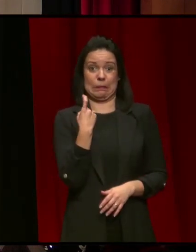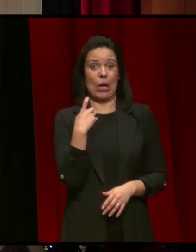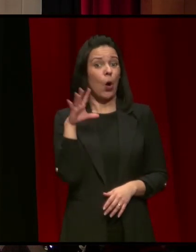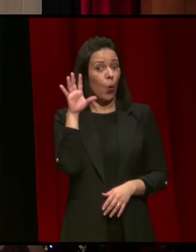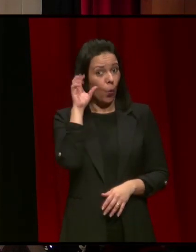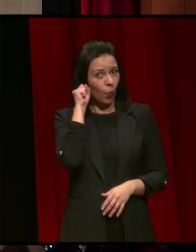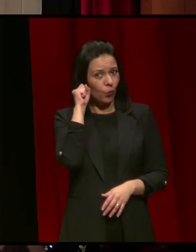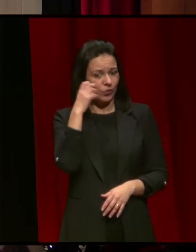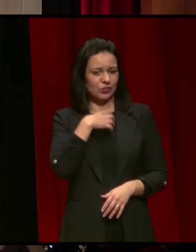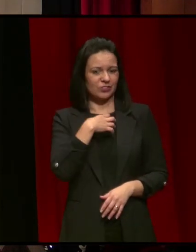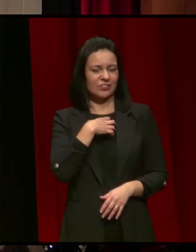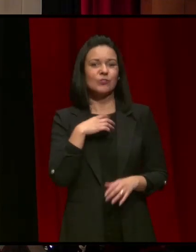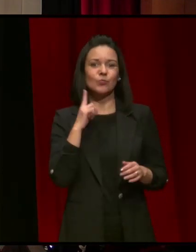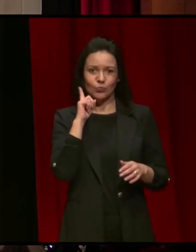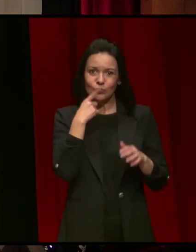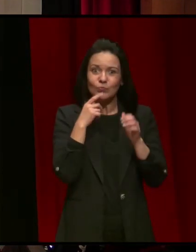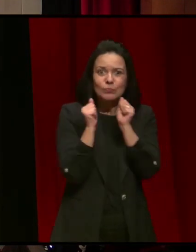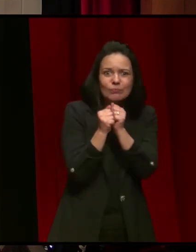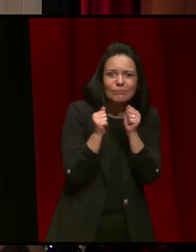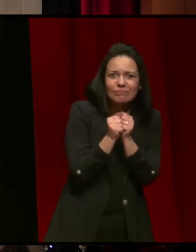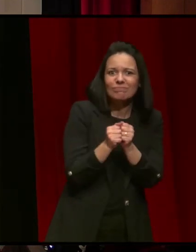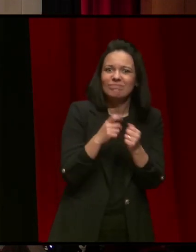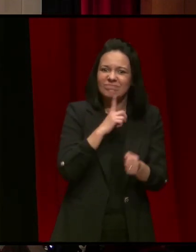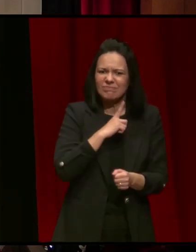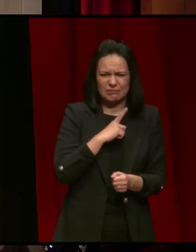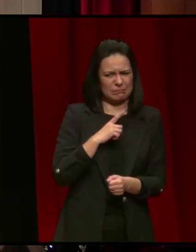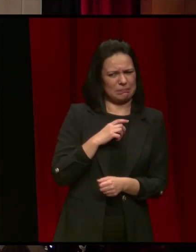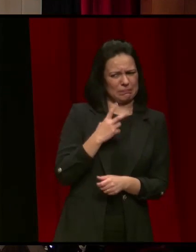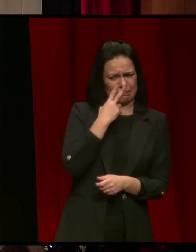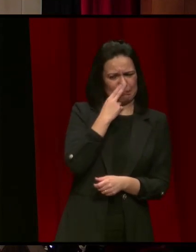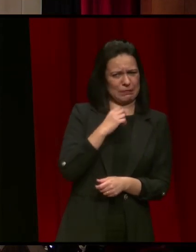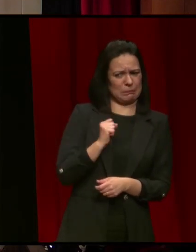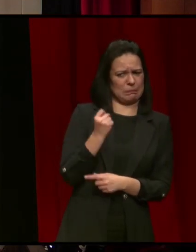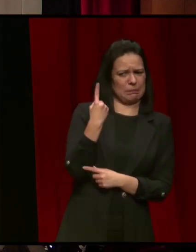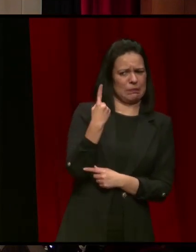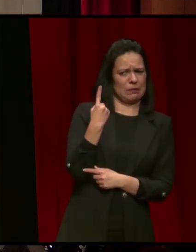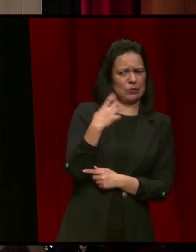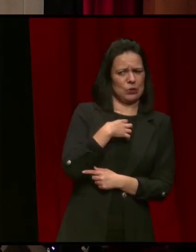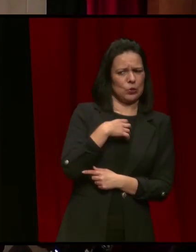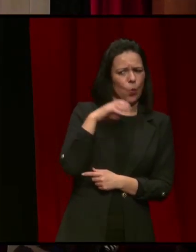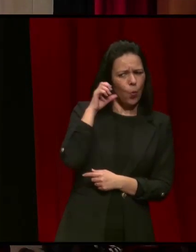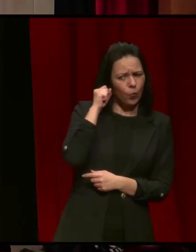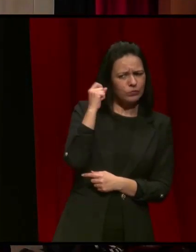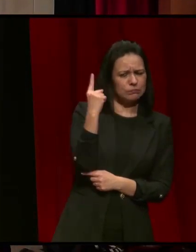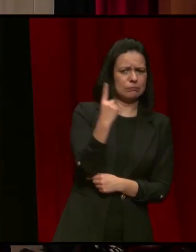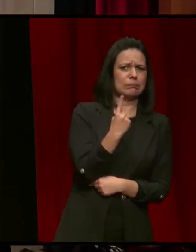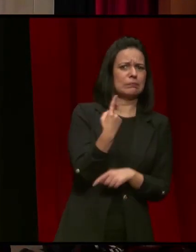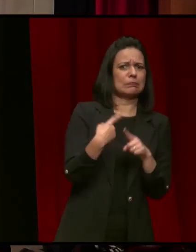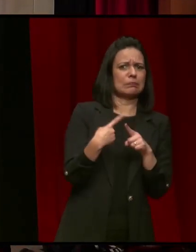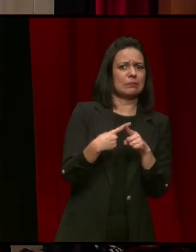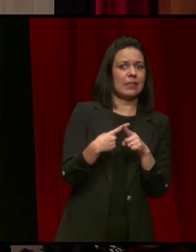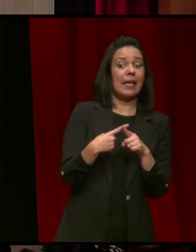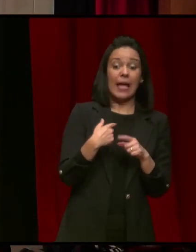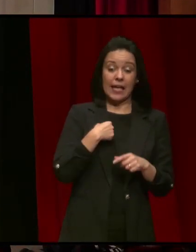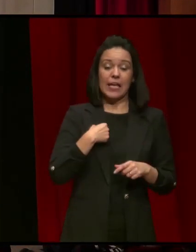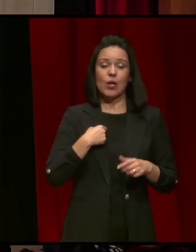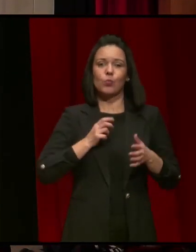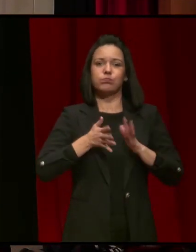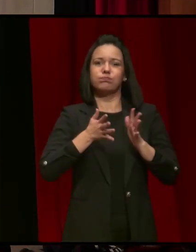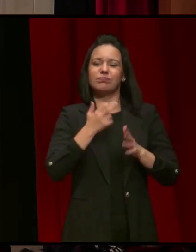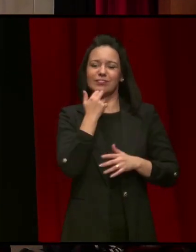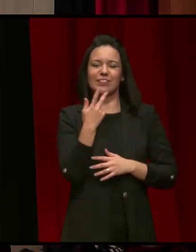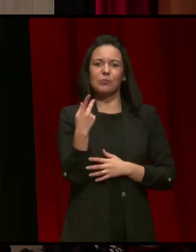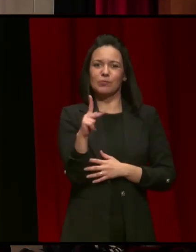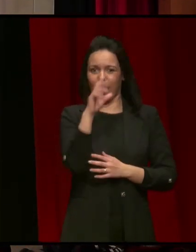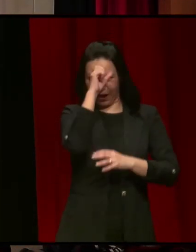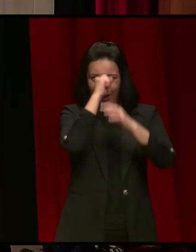surdos. E eles se estranhavam porque que eu estava lá. Eles eram muito, sabe que surdo é desconfiado, né? Eu falei, não, eu quero aprender a língua de vocês. No começo eles não me ensinavam, não sei o